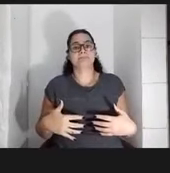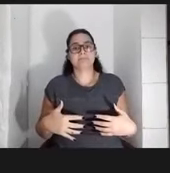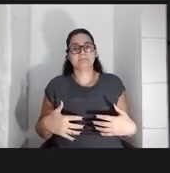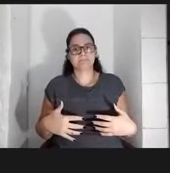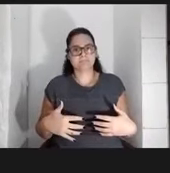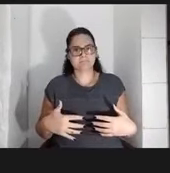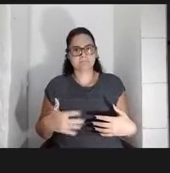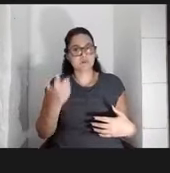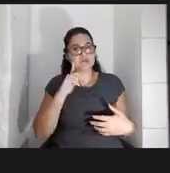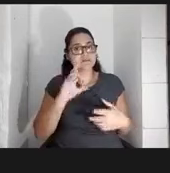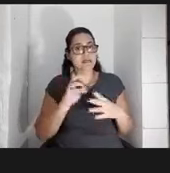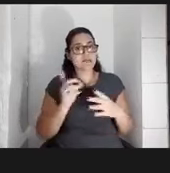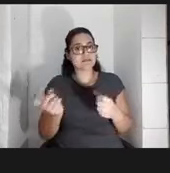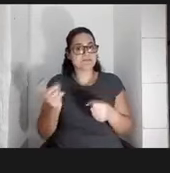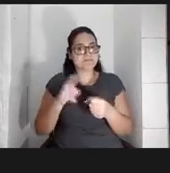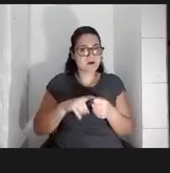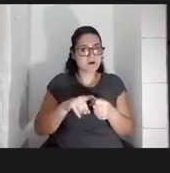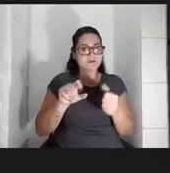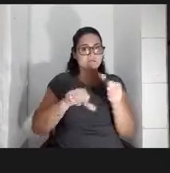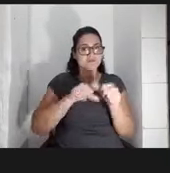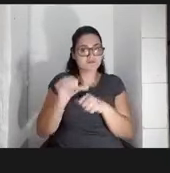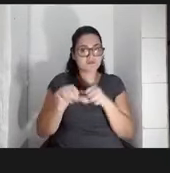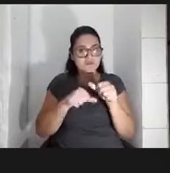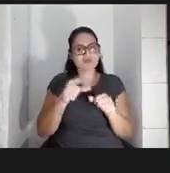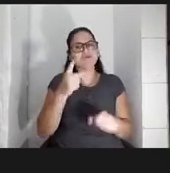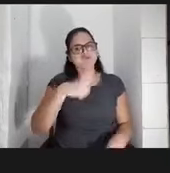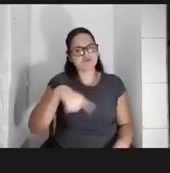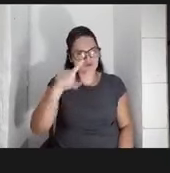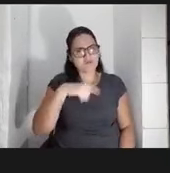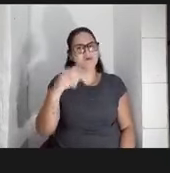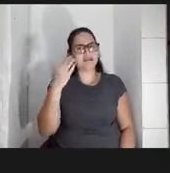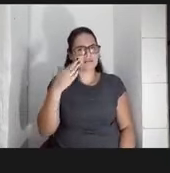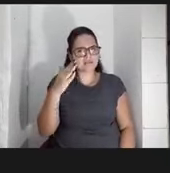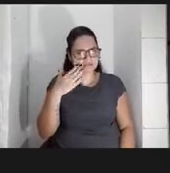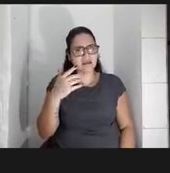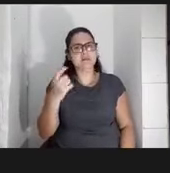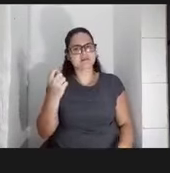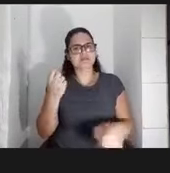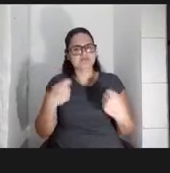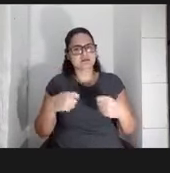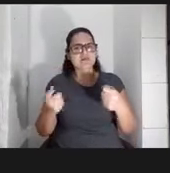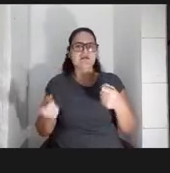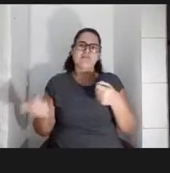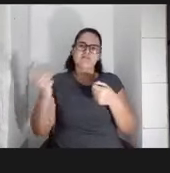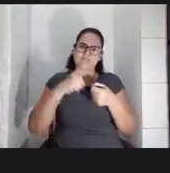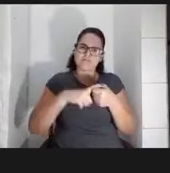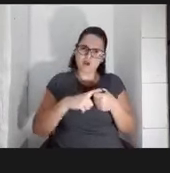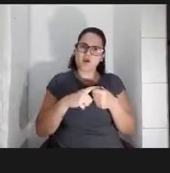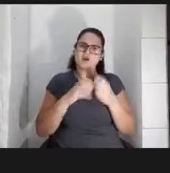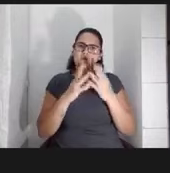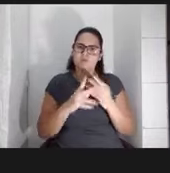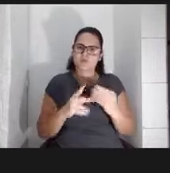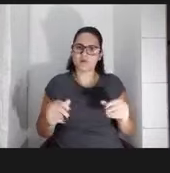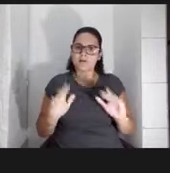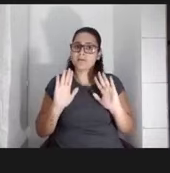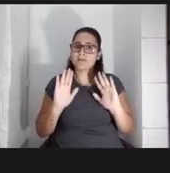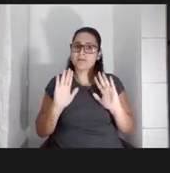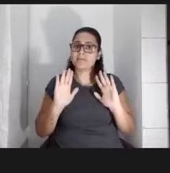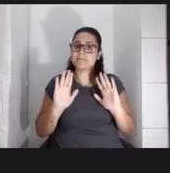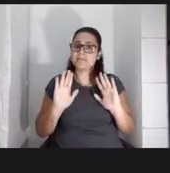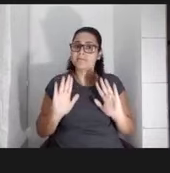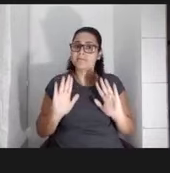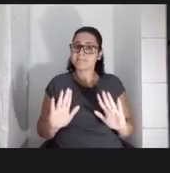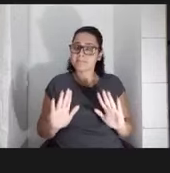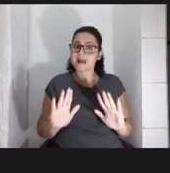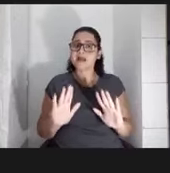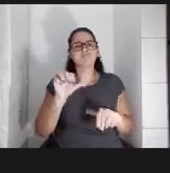reversível, todo mundo entende que tem que ser, todo mundo espera que seja, mas isso está mudando muitos hábitos, todos os